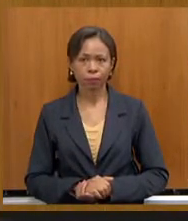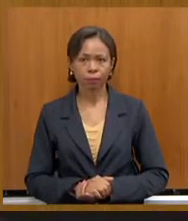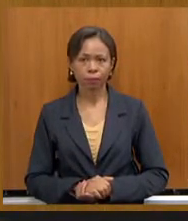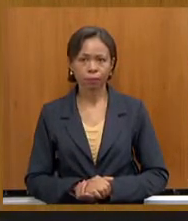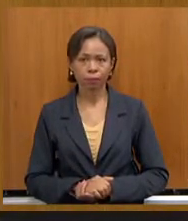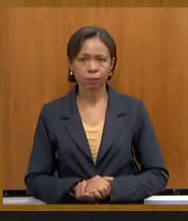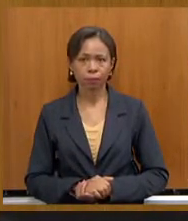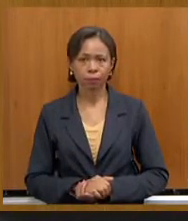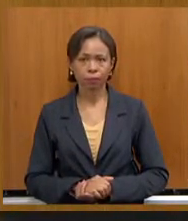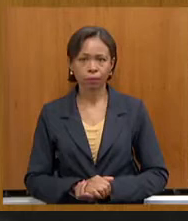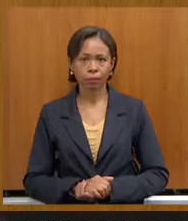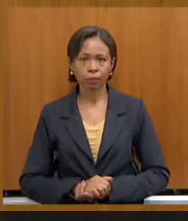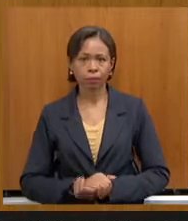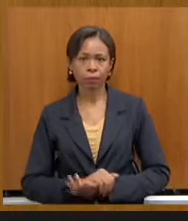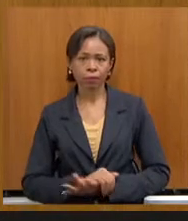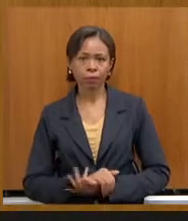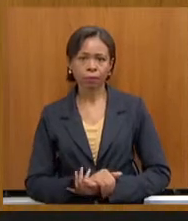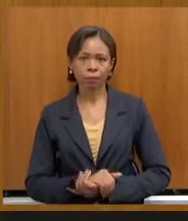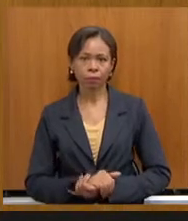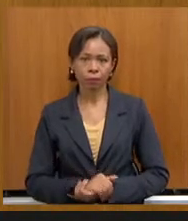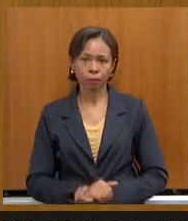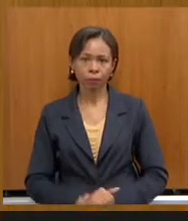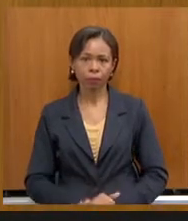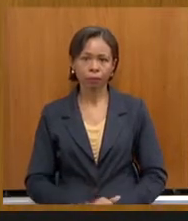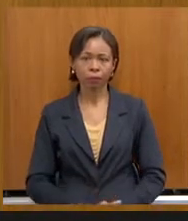E aí G1